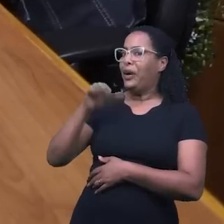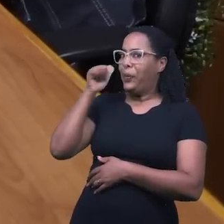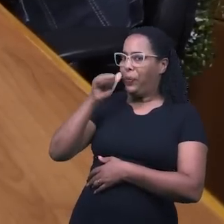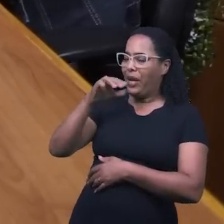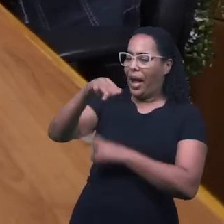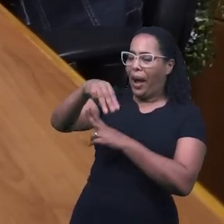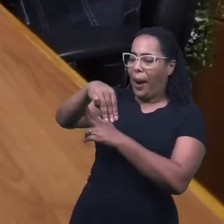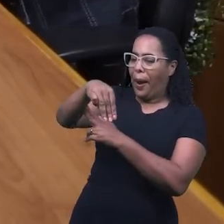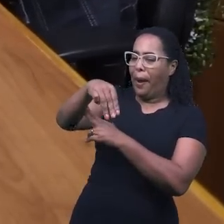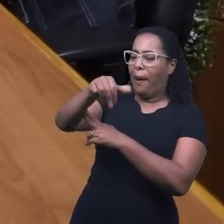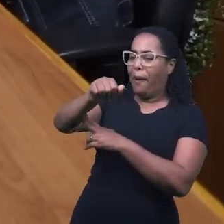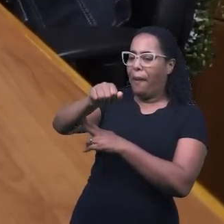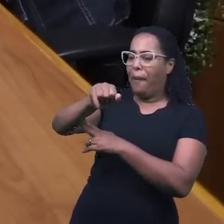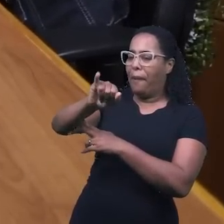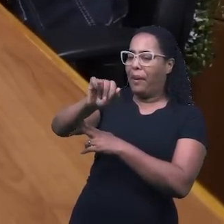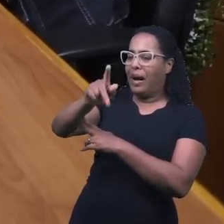gente?